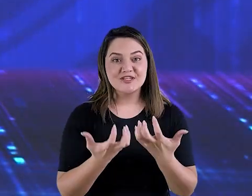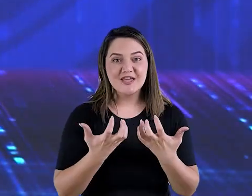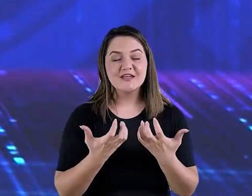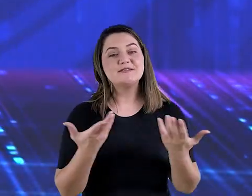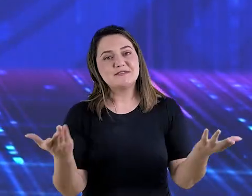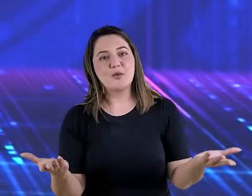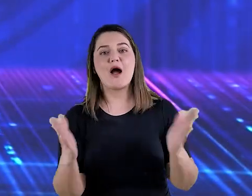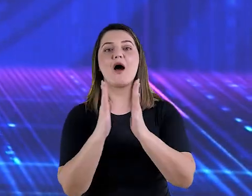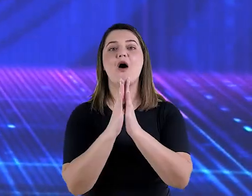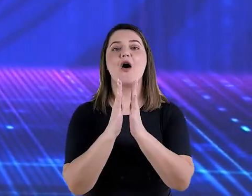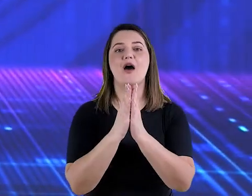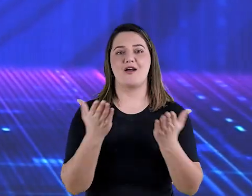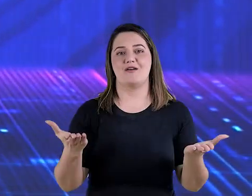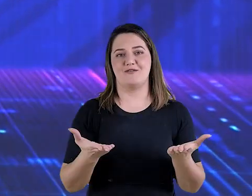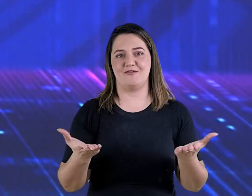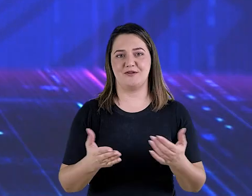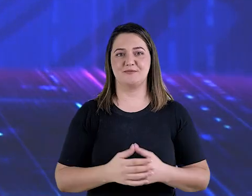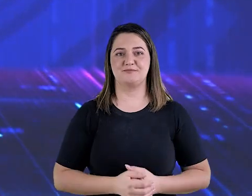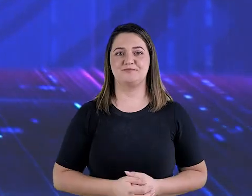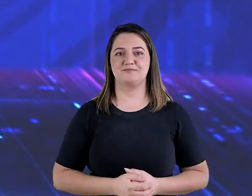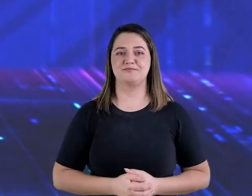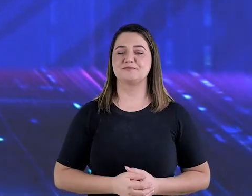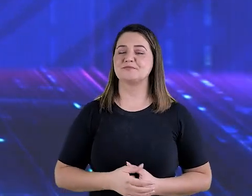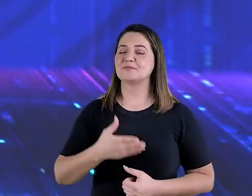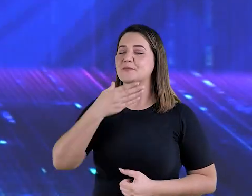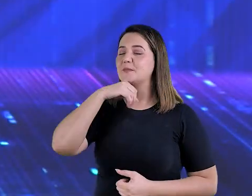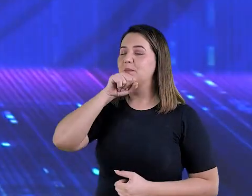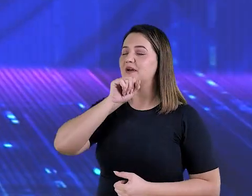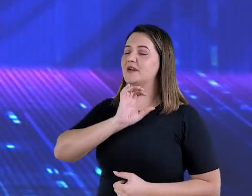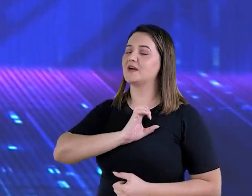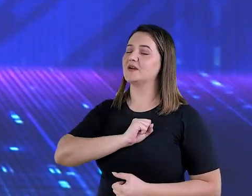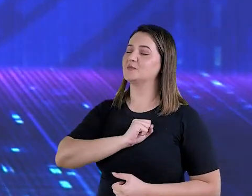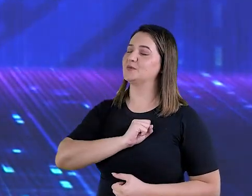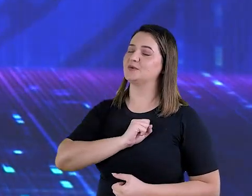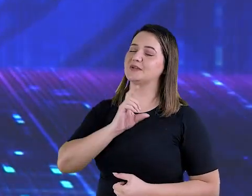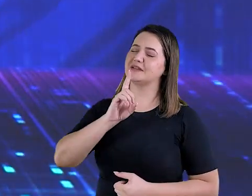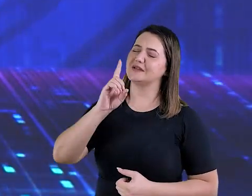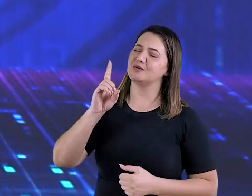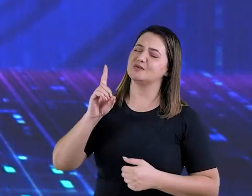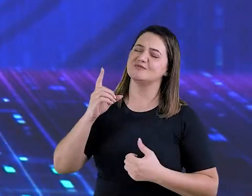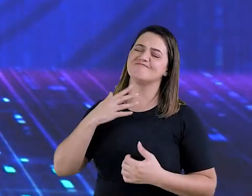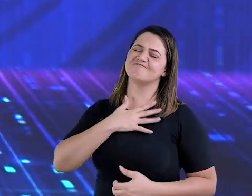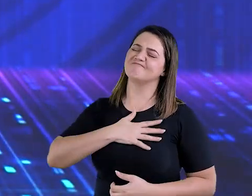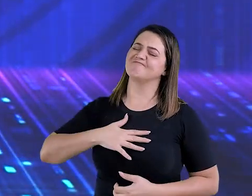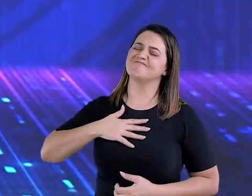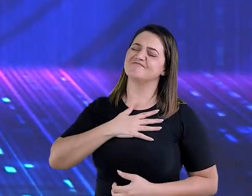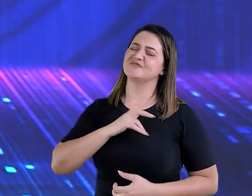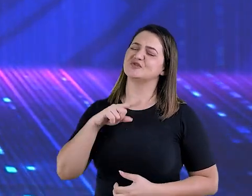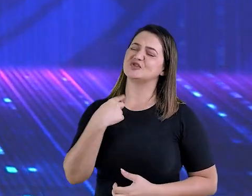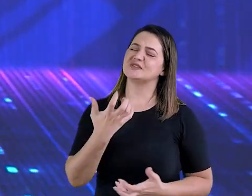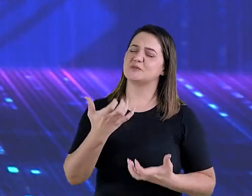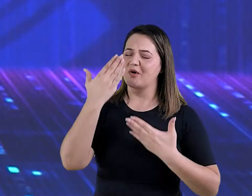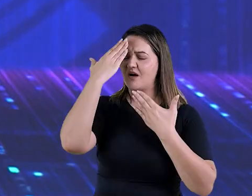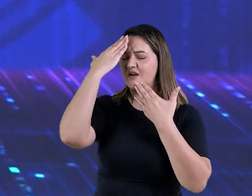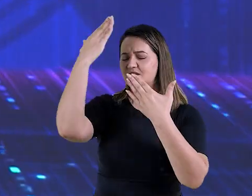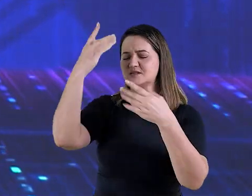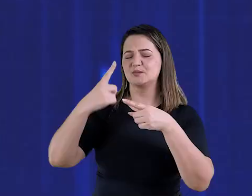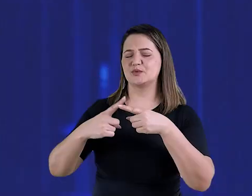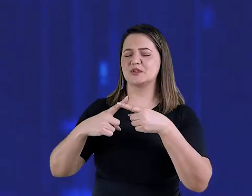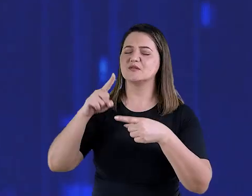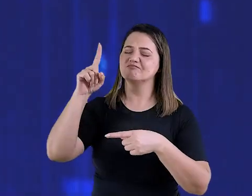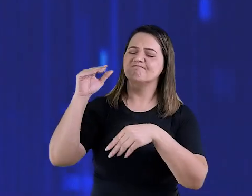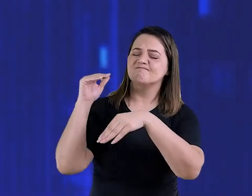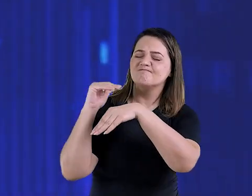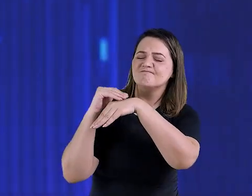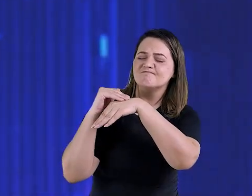vontade, feche os olhos e vamos juntos orar. Pai de amor, Deus querido, eu te agradeço muito, porque o Senhor está nos